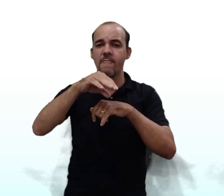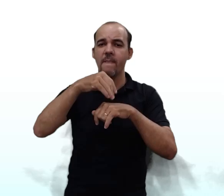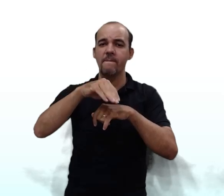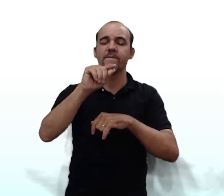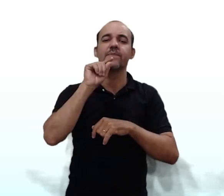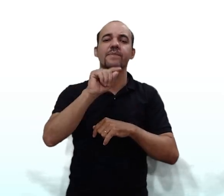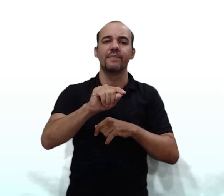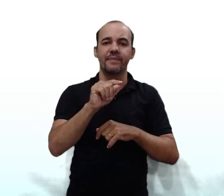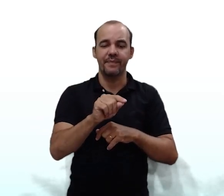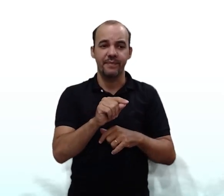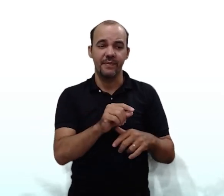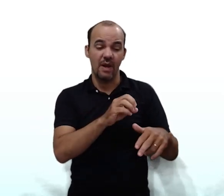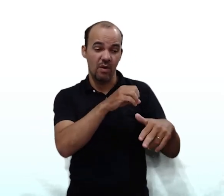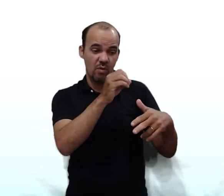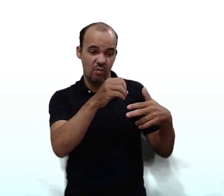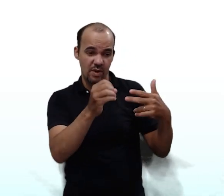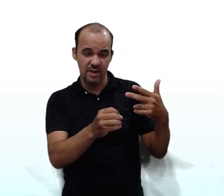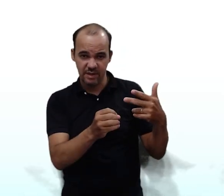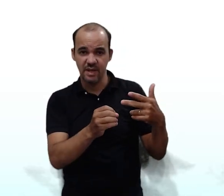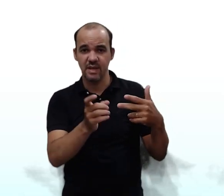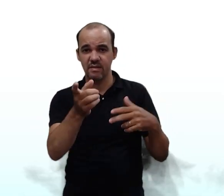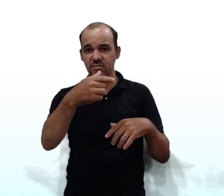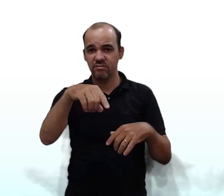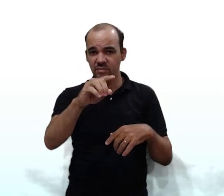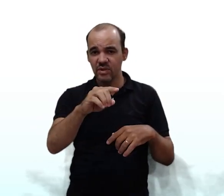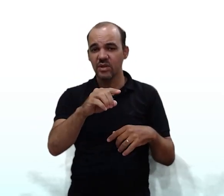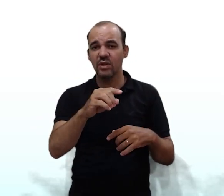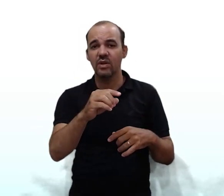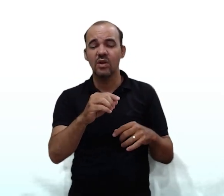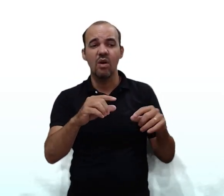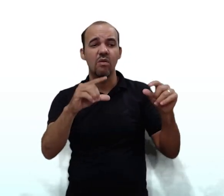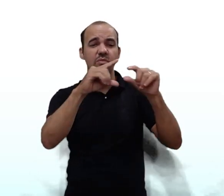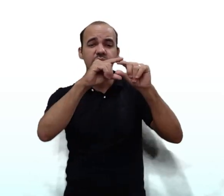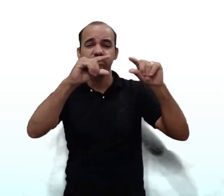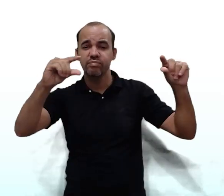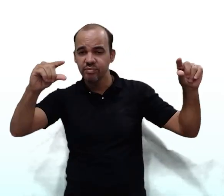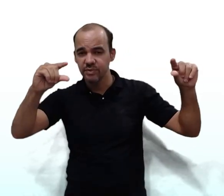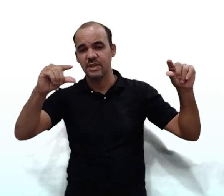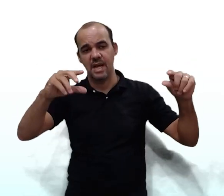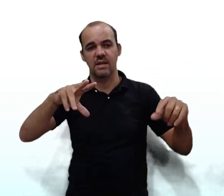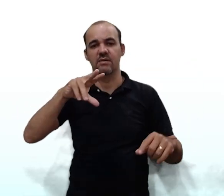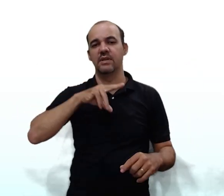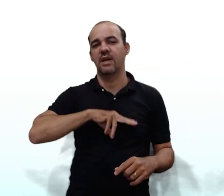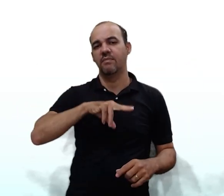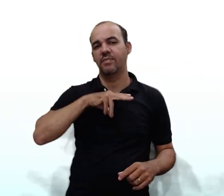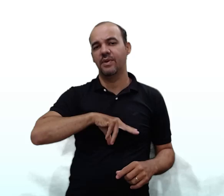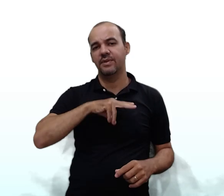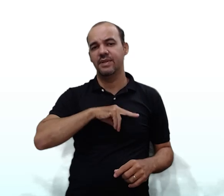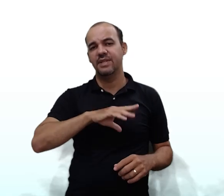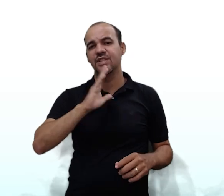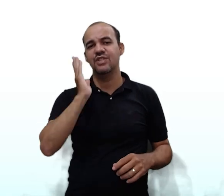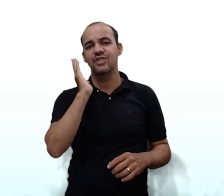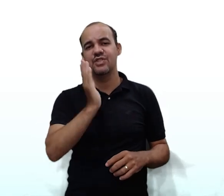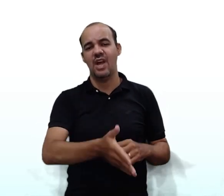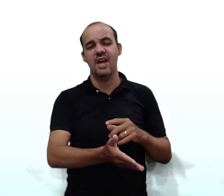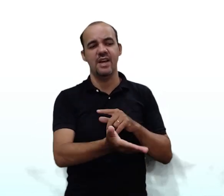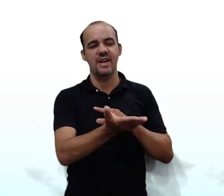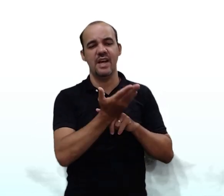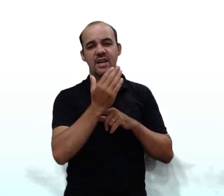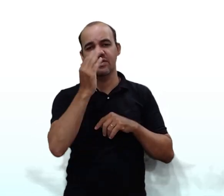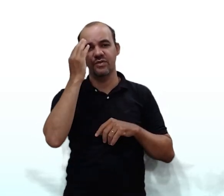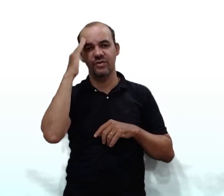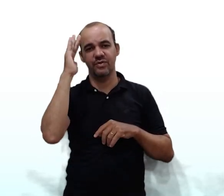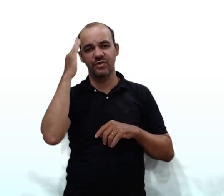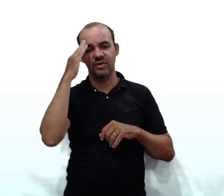ao Enem, a tua questão, o enunciado, vai estar escrito em português. E isso já vai te ajudar bastante,